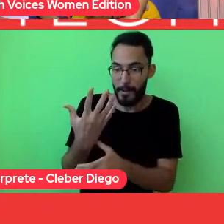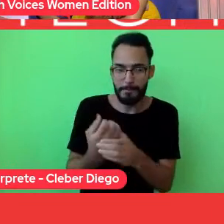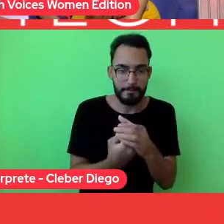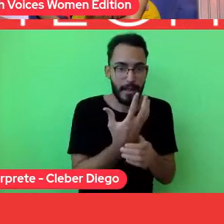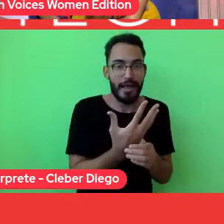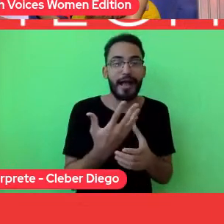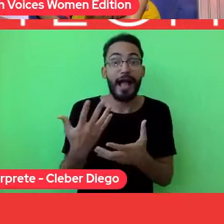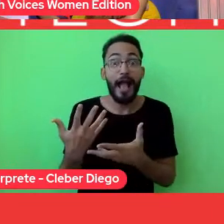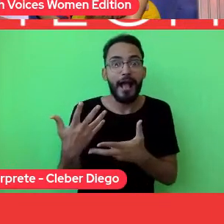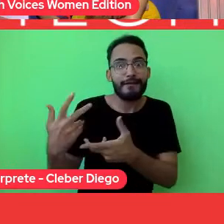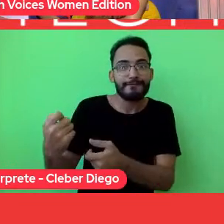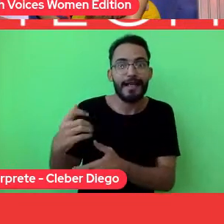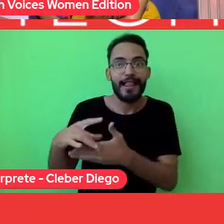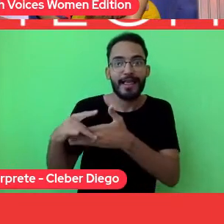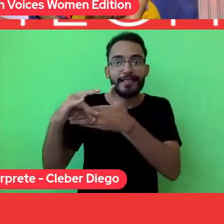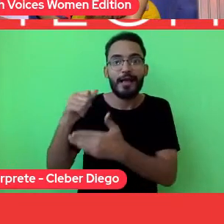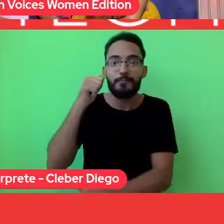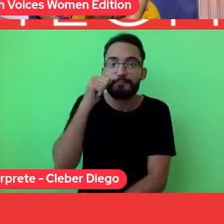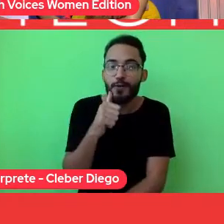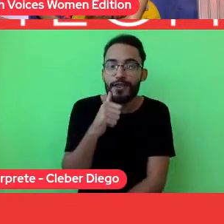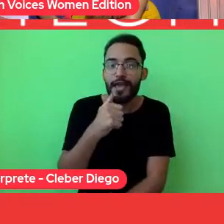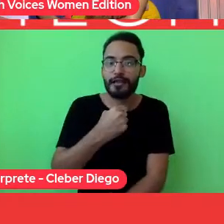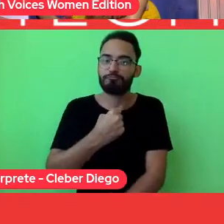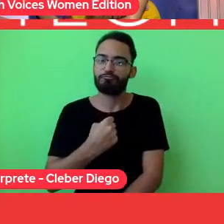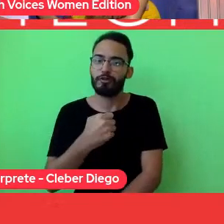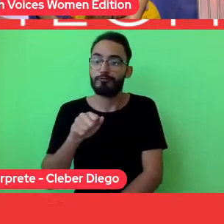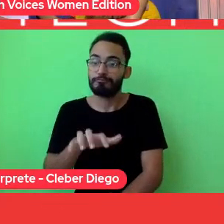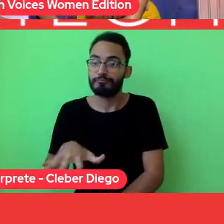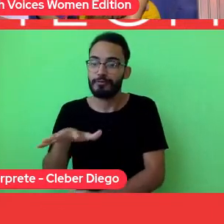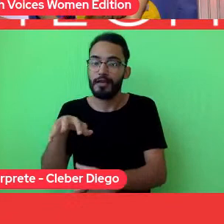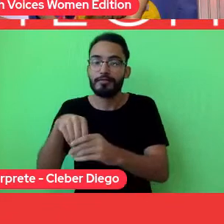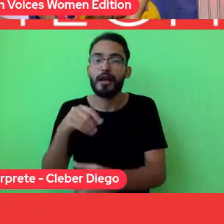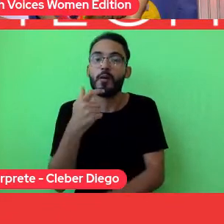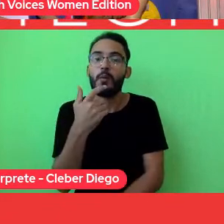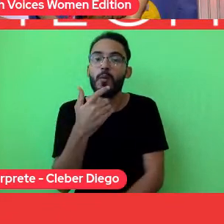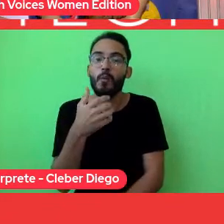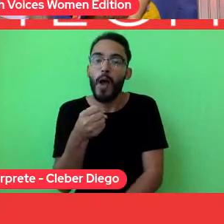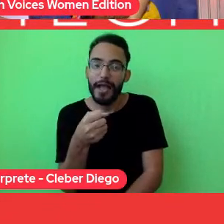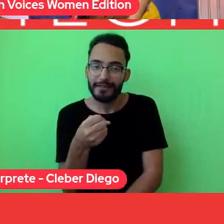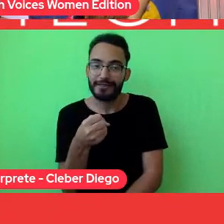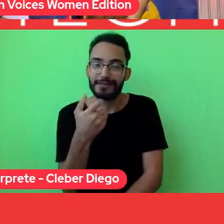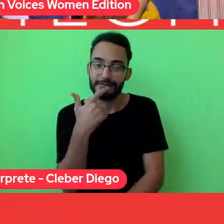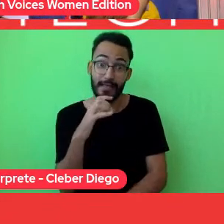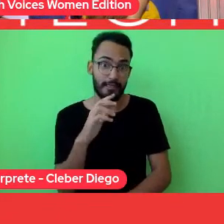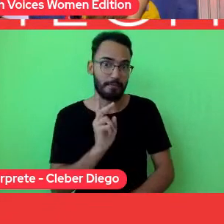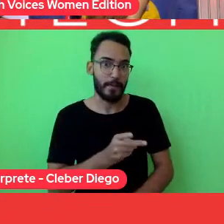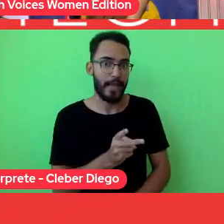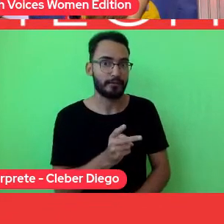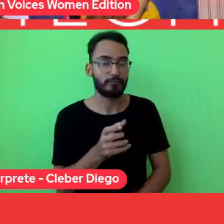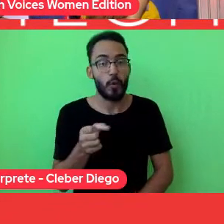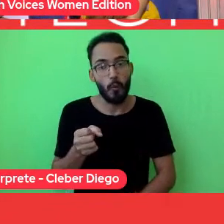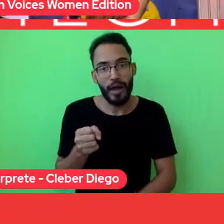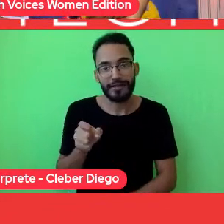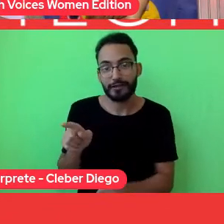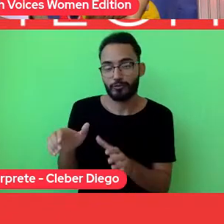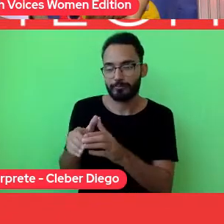convidou para liderar o grupo de mulheres na White, onde a gente estava, né? Então, para mim também foi um momento muito importante de